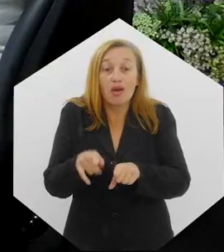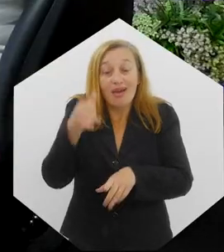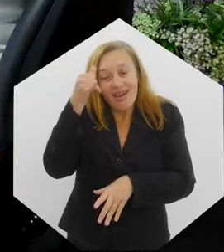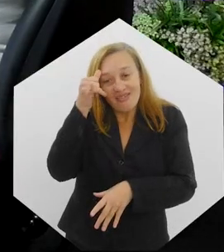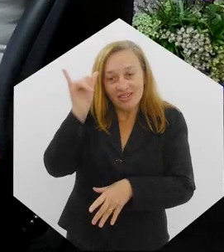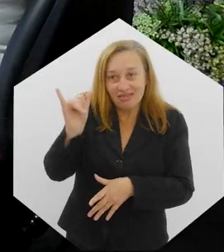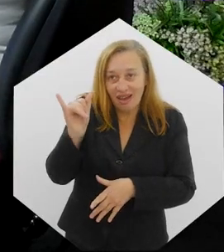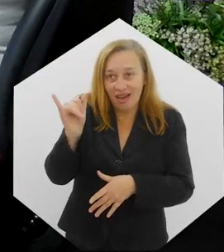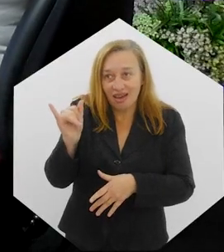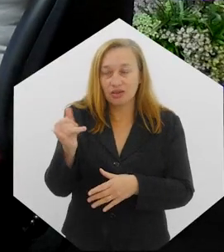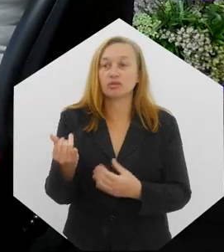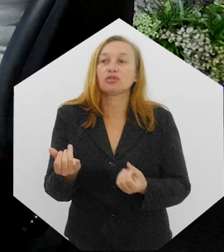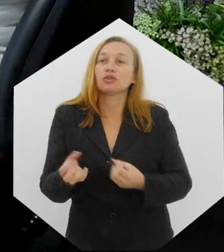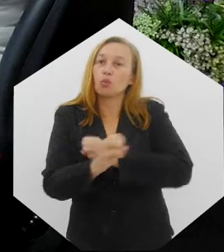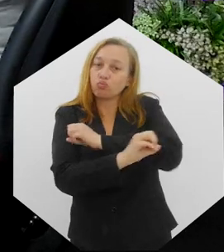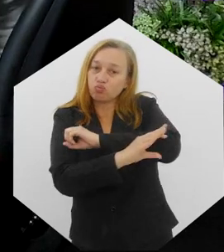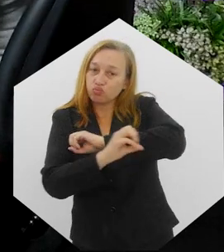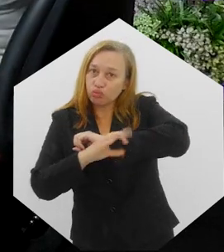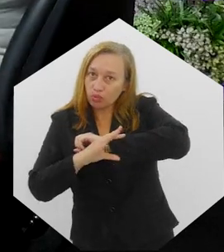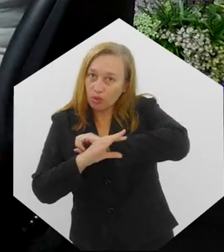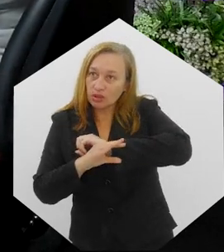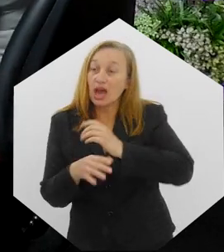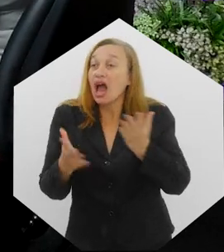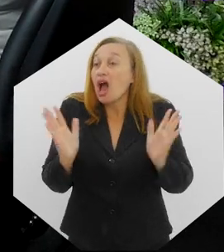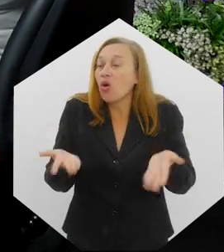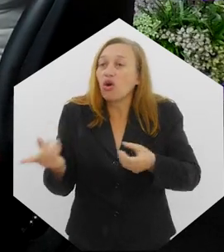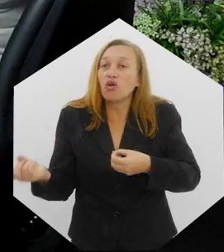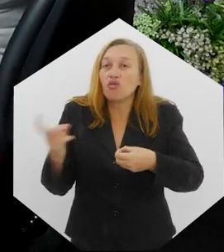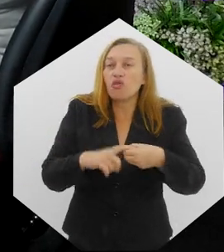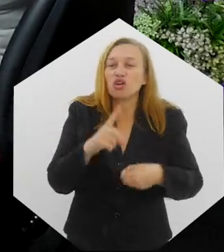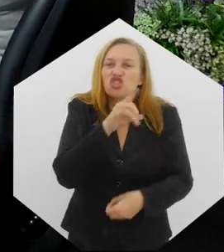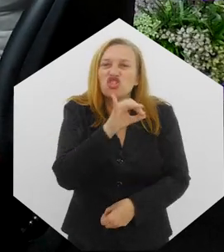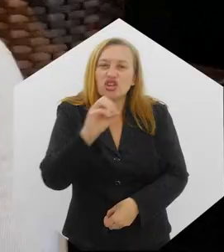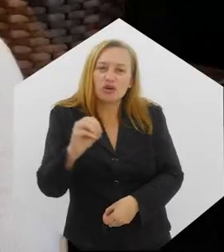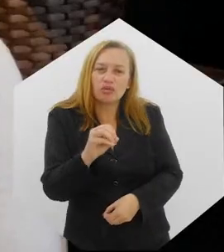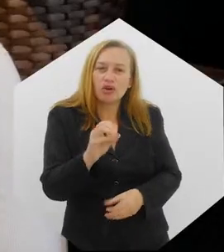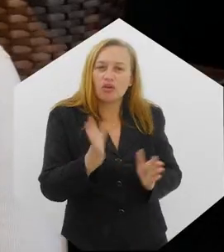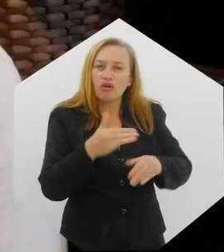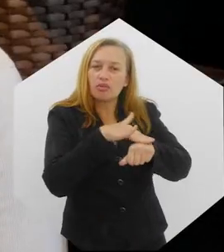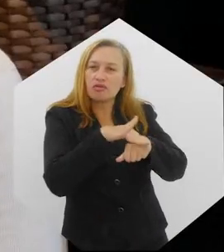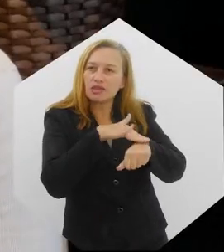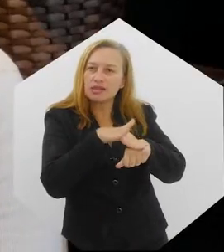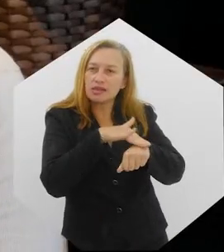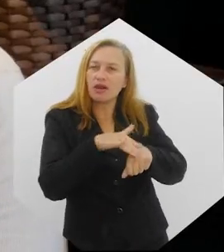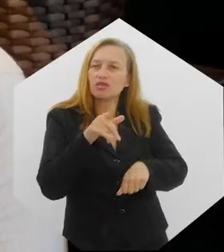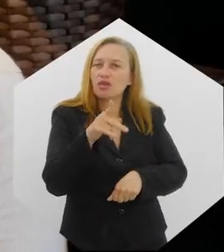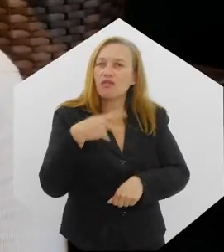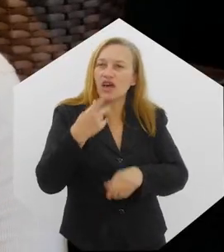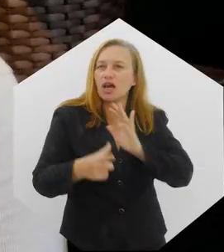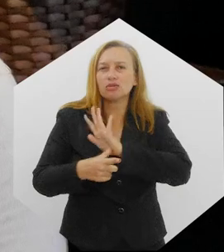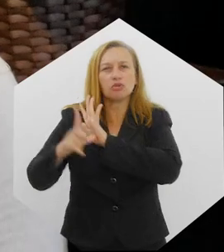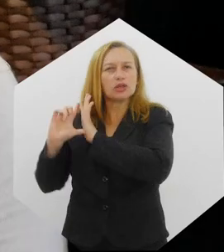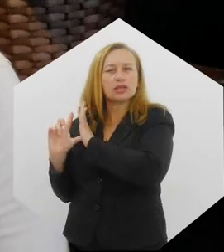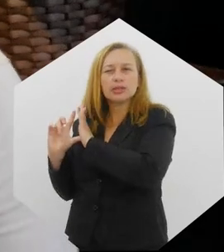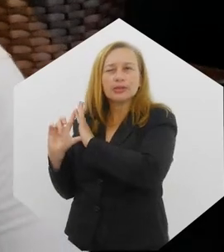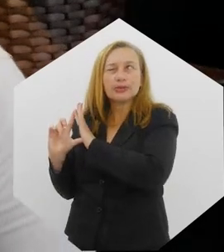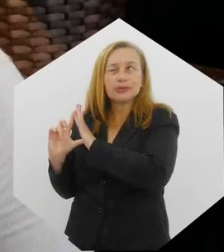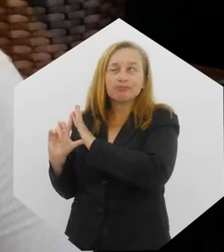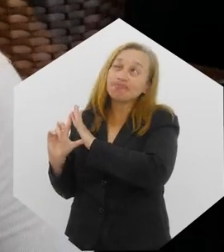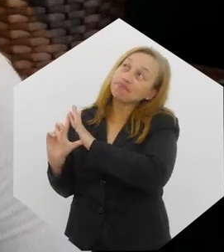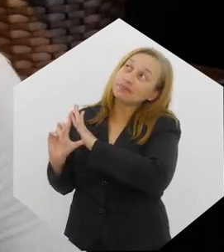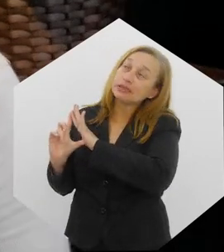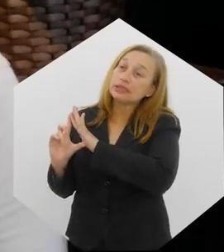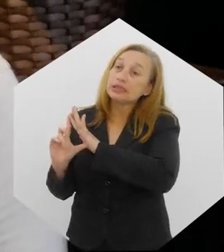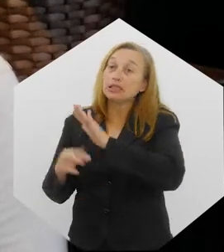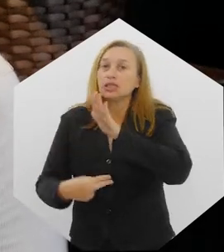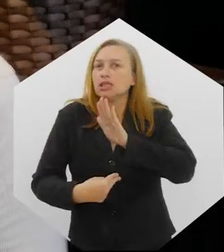necessário ter em relação a um quadro de trombose. Eu volto agora com o doutor Diego Doutor Diego, a gente estava falando no bloco anterior